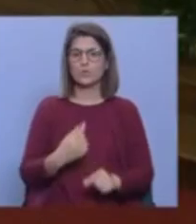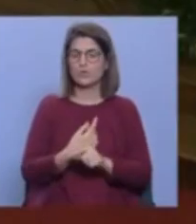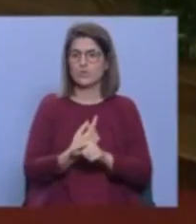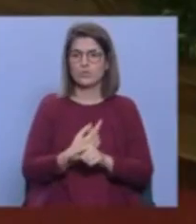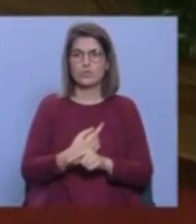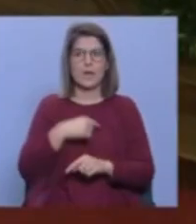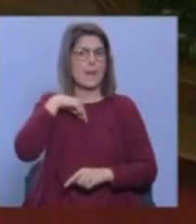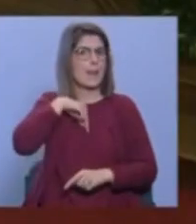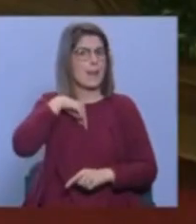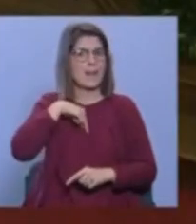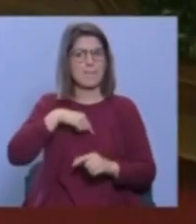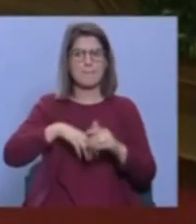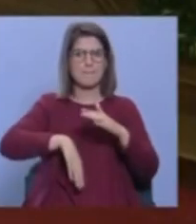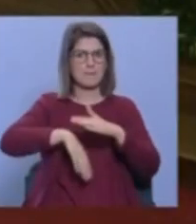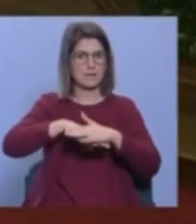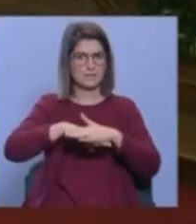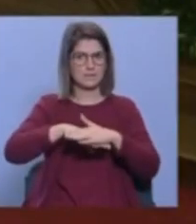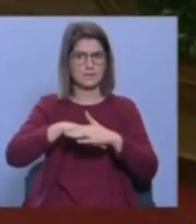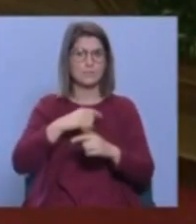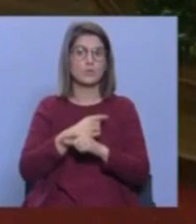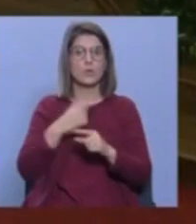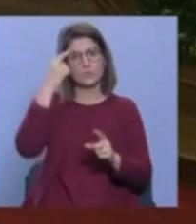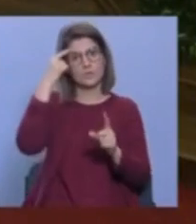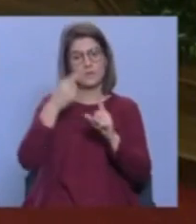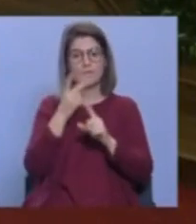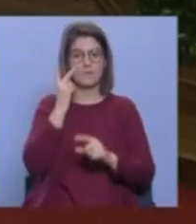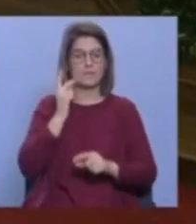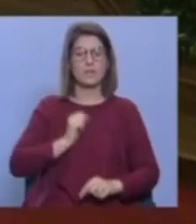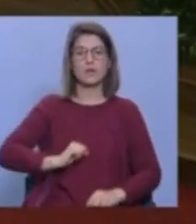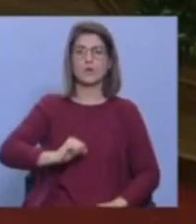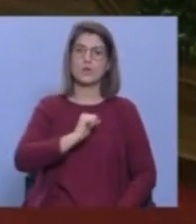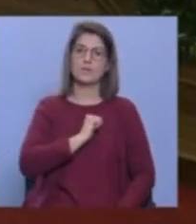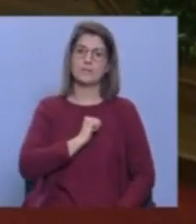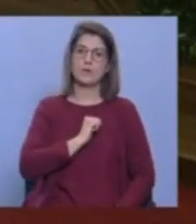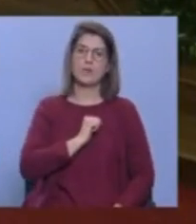nós, para que a nossa vida não fique a metade.